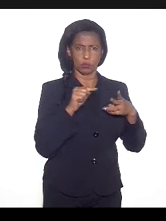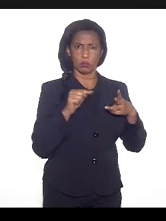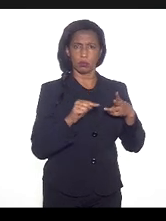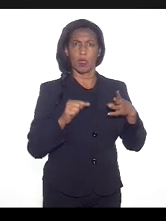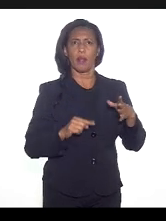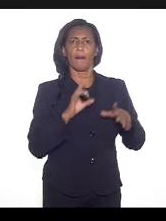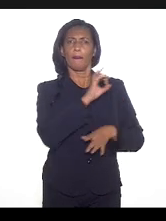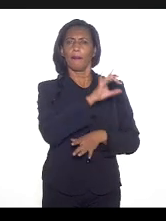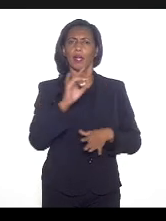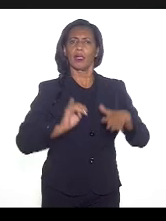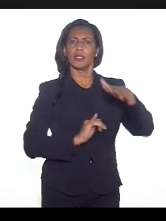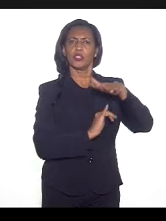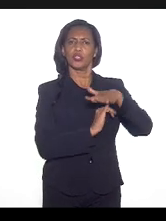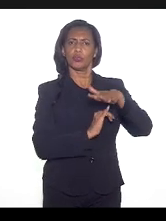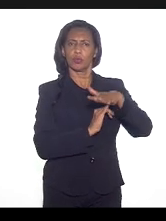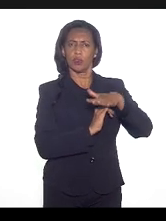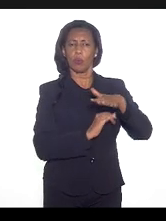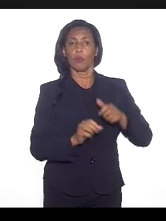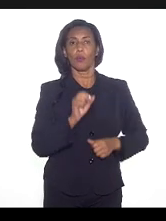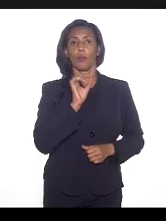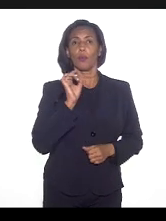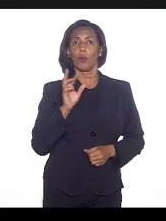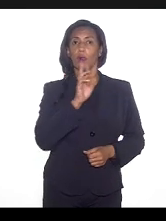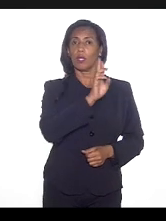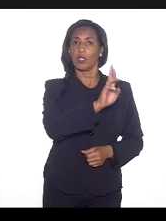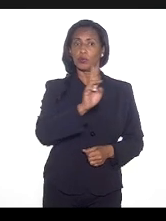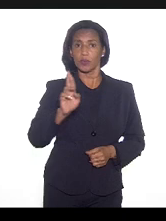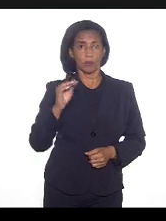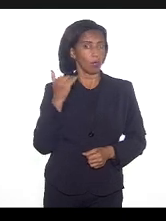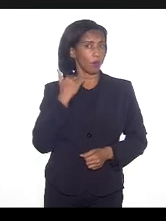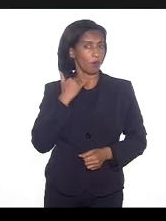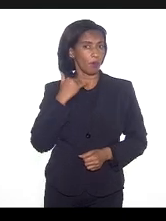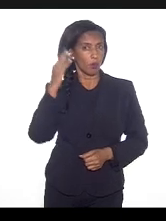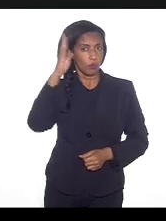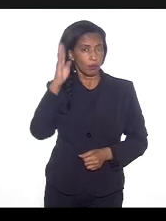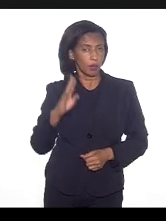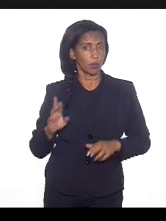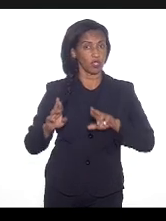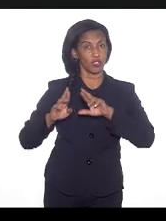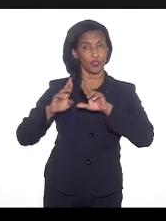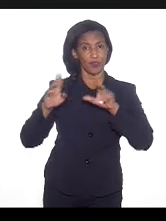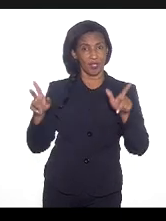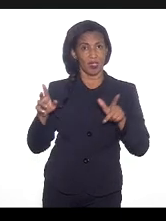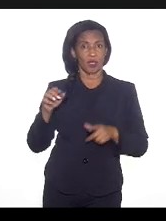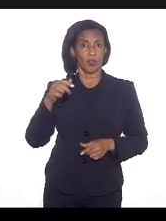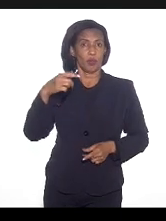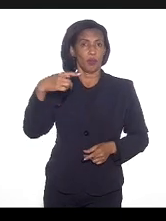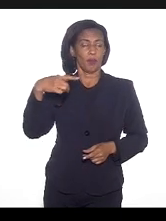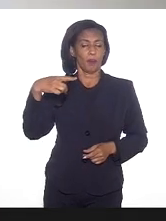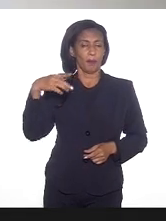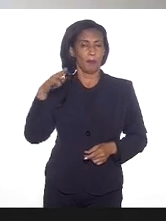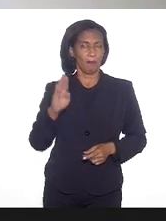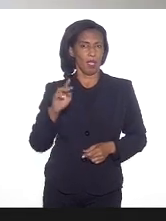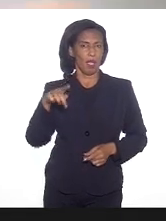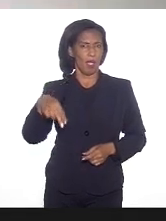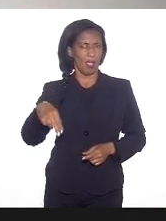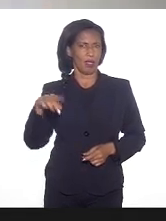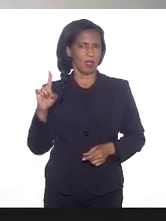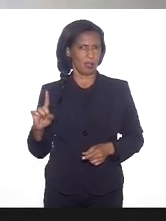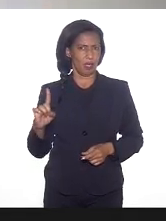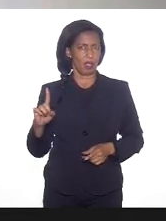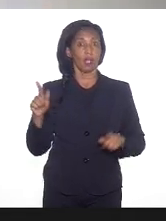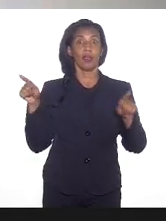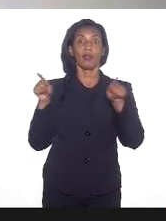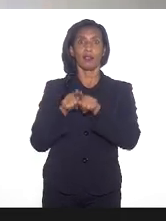financeira, porque a responsabilidade e a situação do Banco do Brasil é diferente da do Banco BNP Paribas e é diferente também da